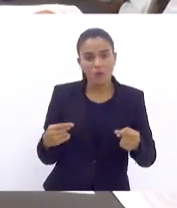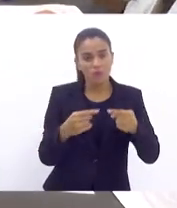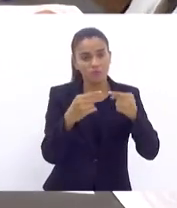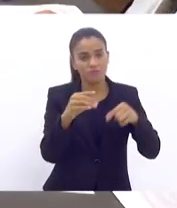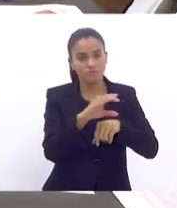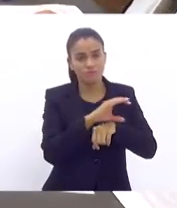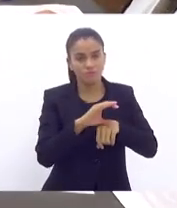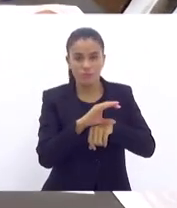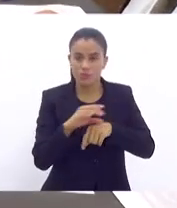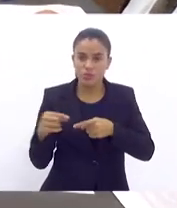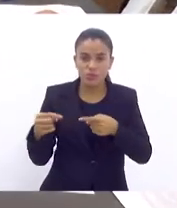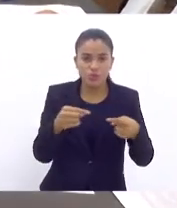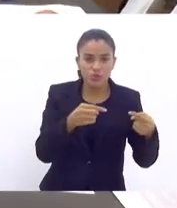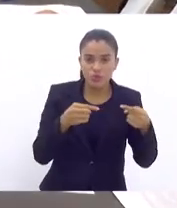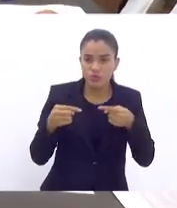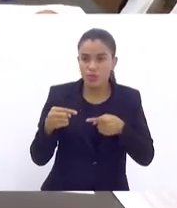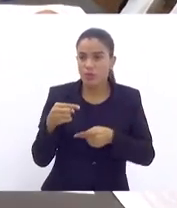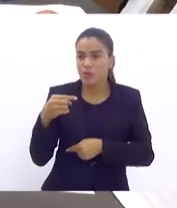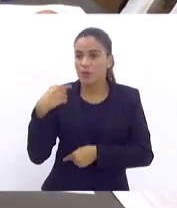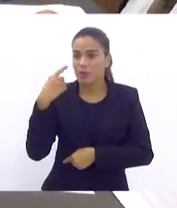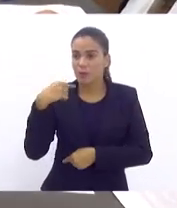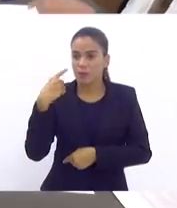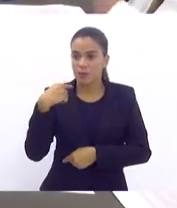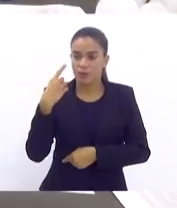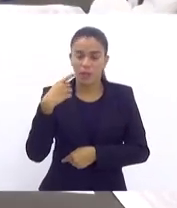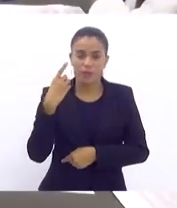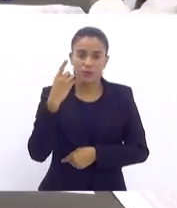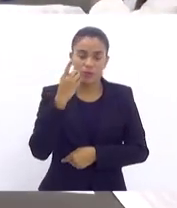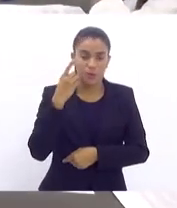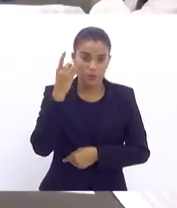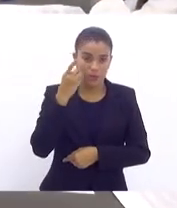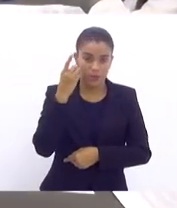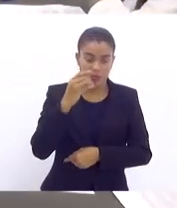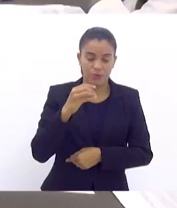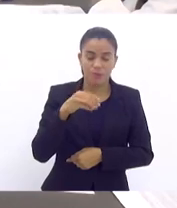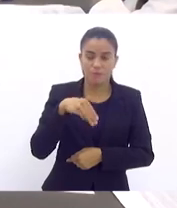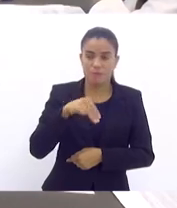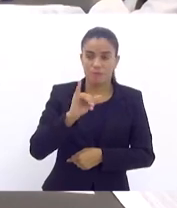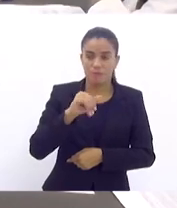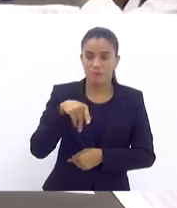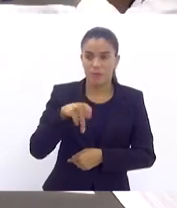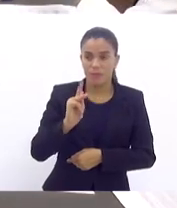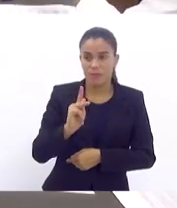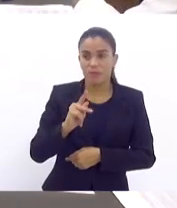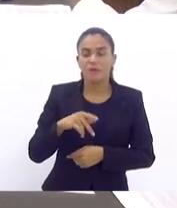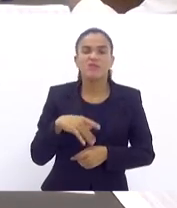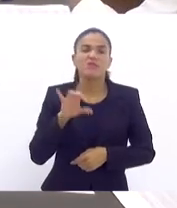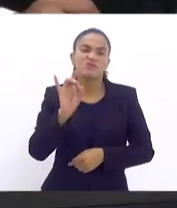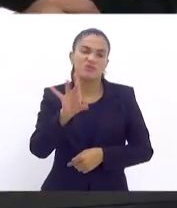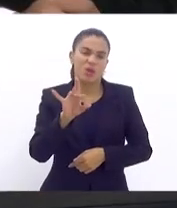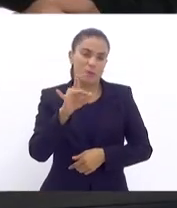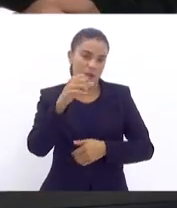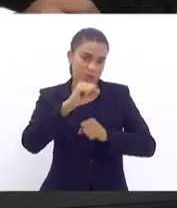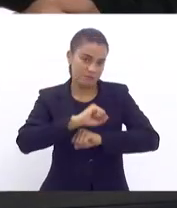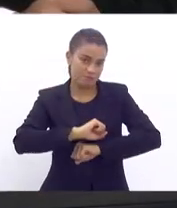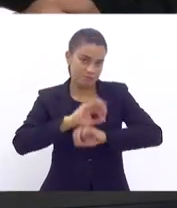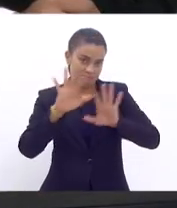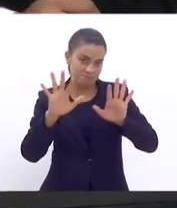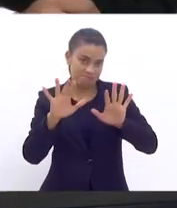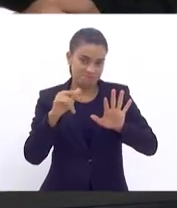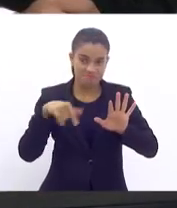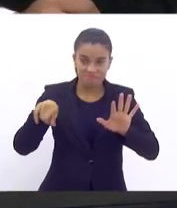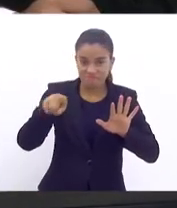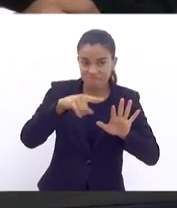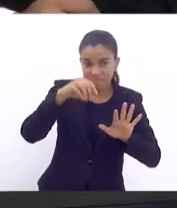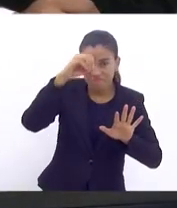presidente agradecendo aqui o parecer do deputado Felipe Pinho rápido só para esclarecer os deputados que podem não